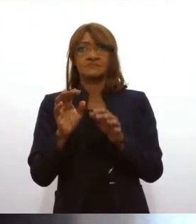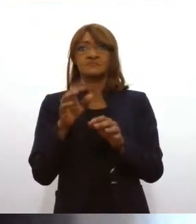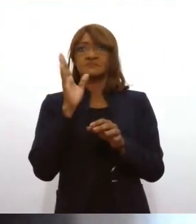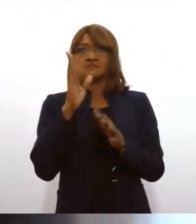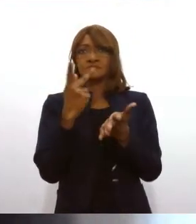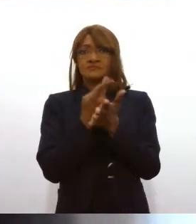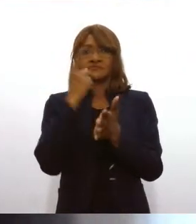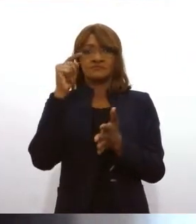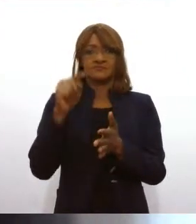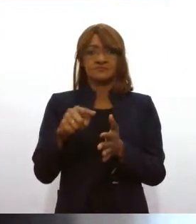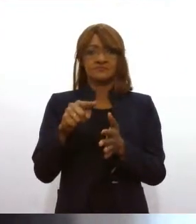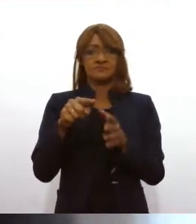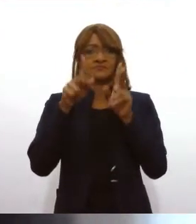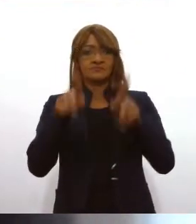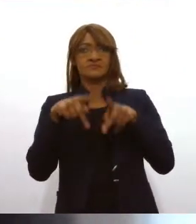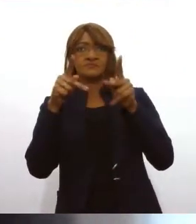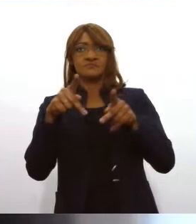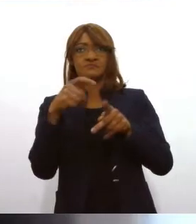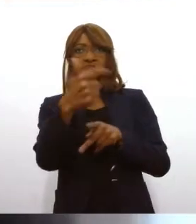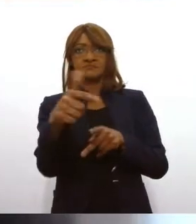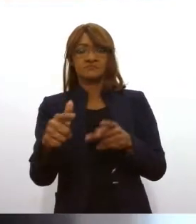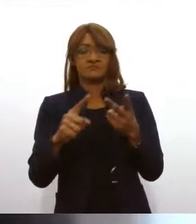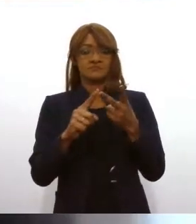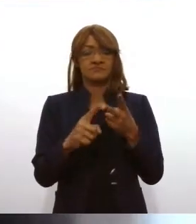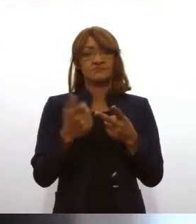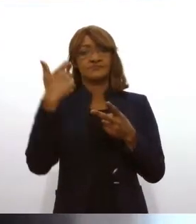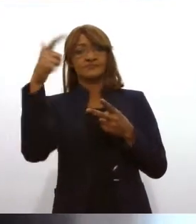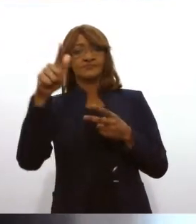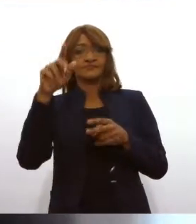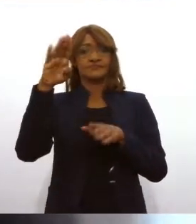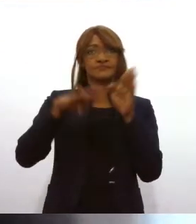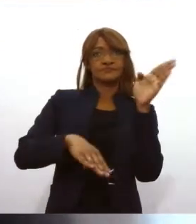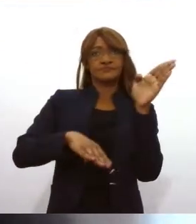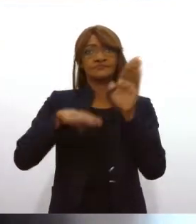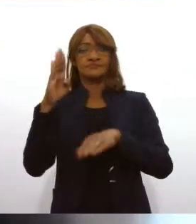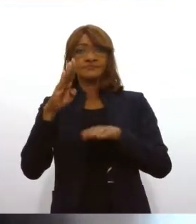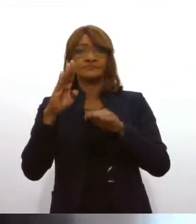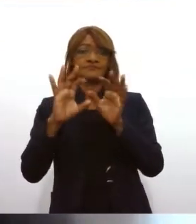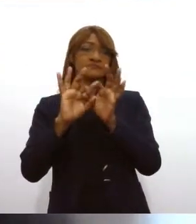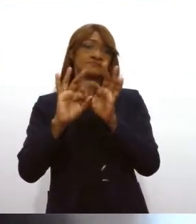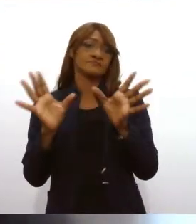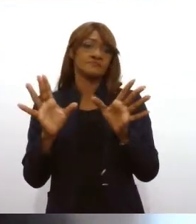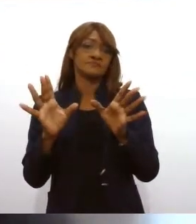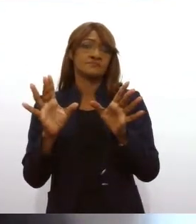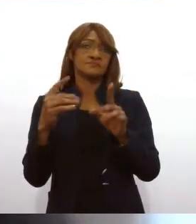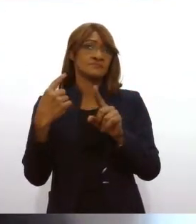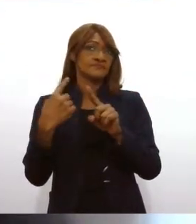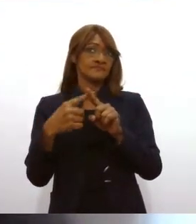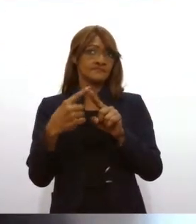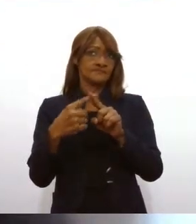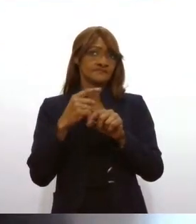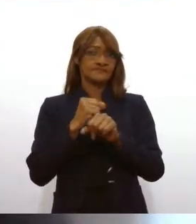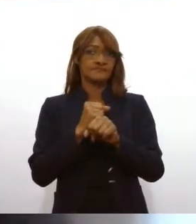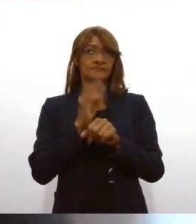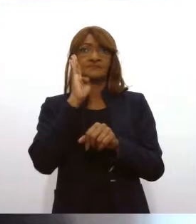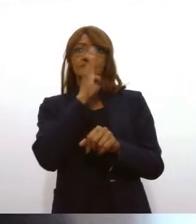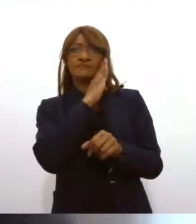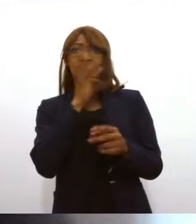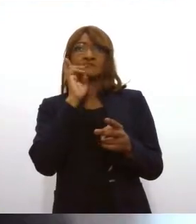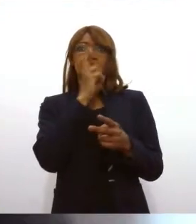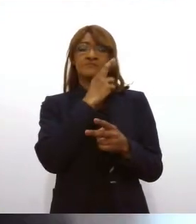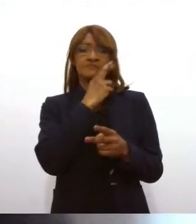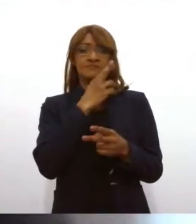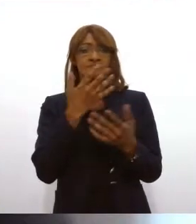em um shopping, já não vai mais acontecer. O outro, talvez, ainda viabilize. Porque com a abertura de bares, restaurantes, gradual